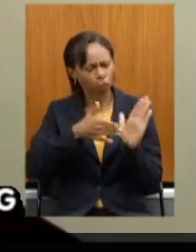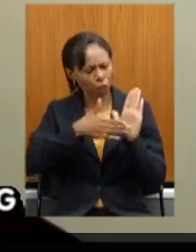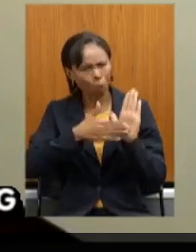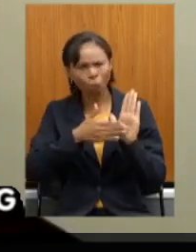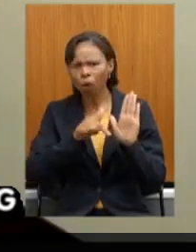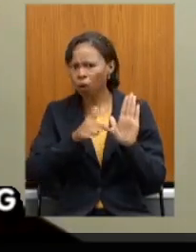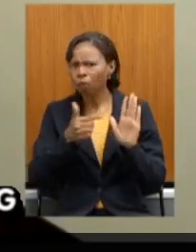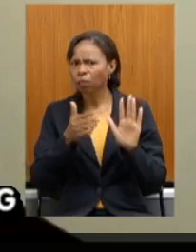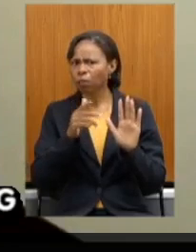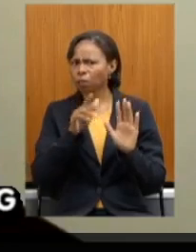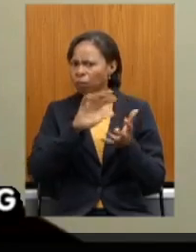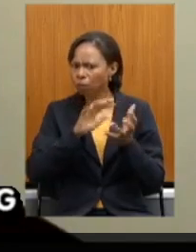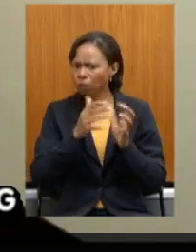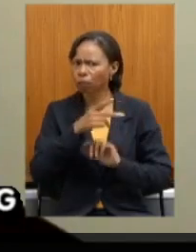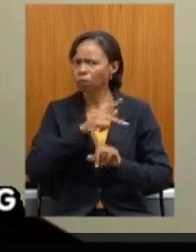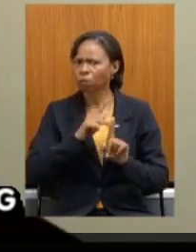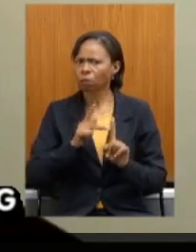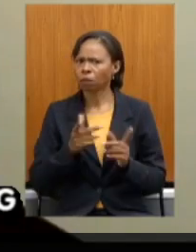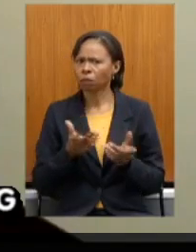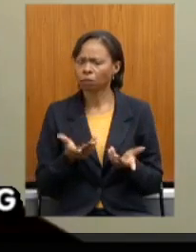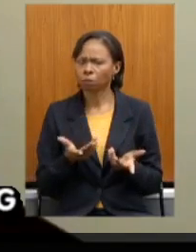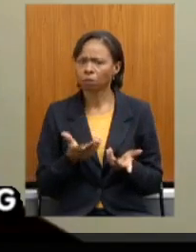reformas.